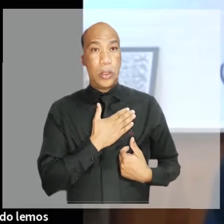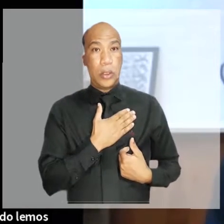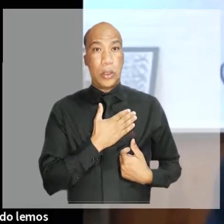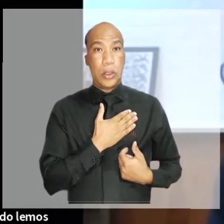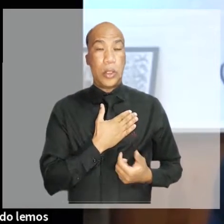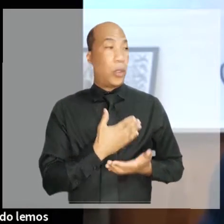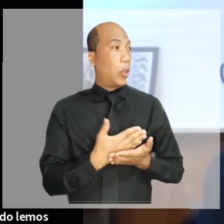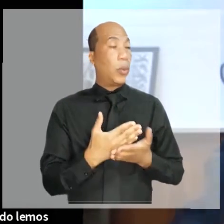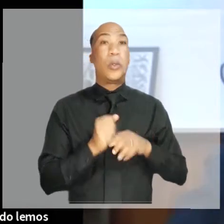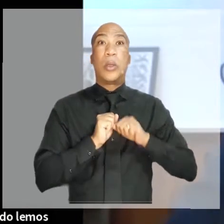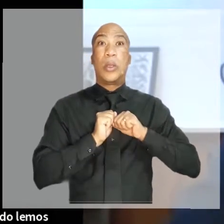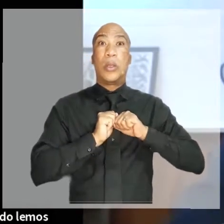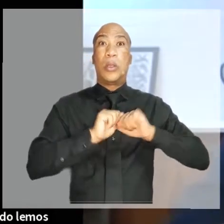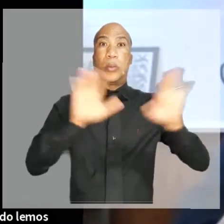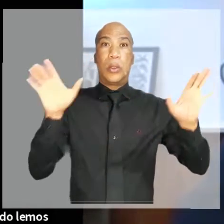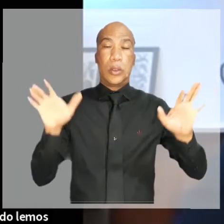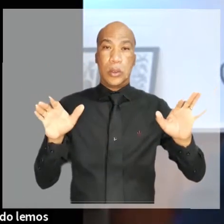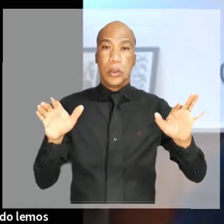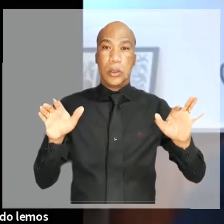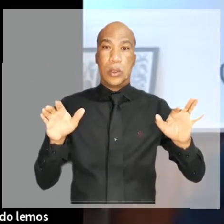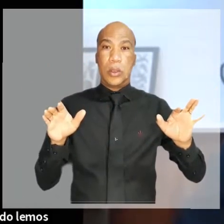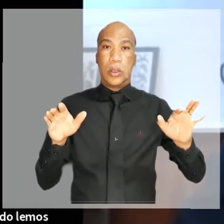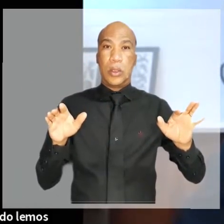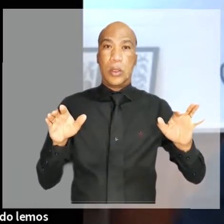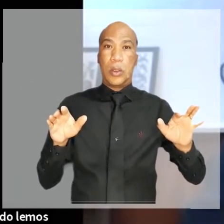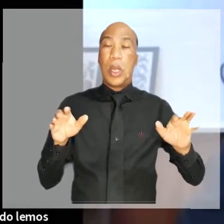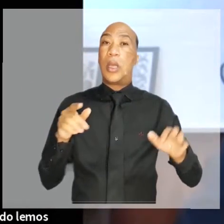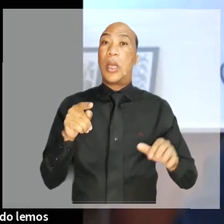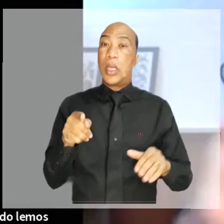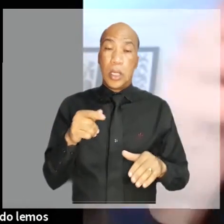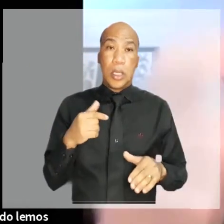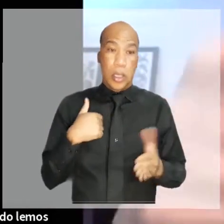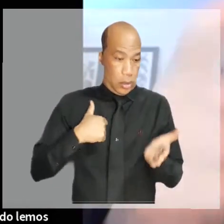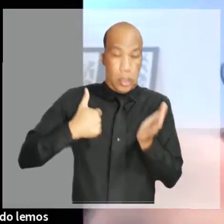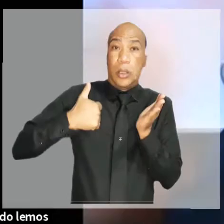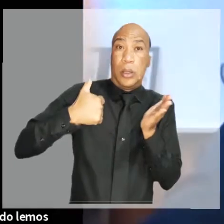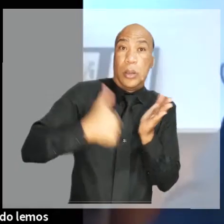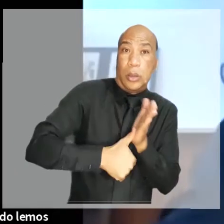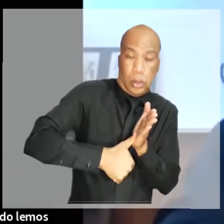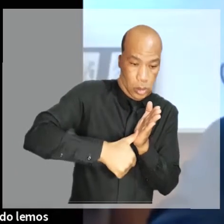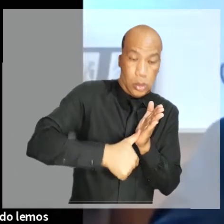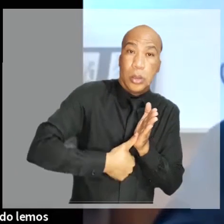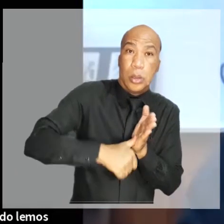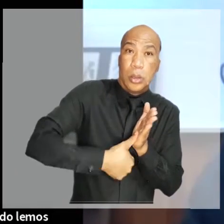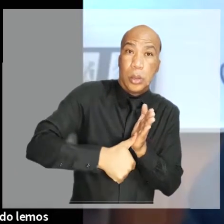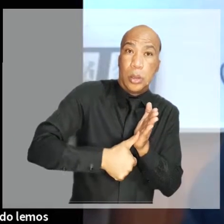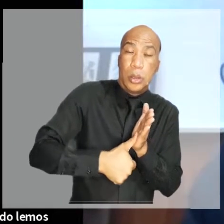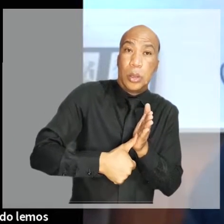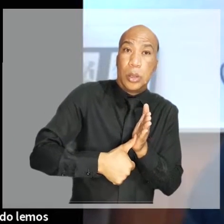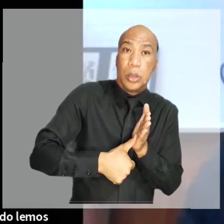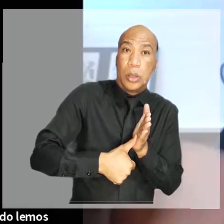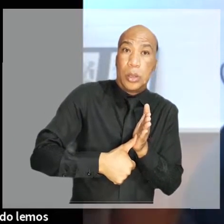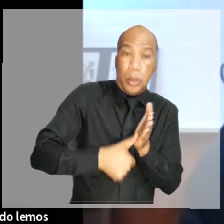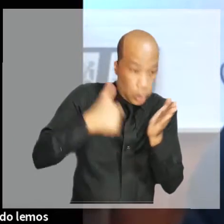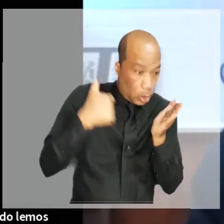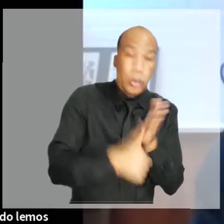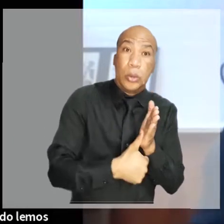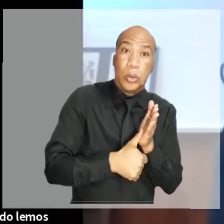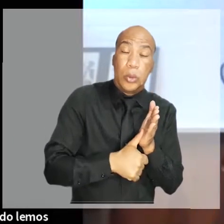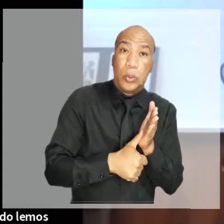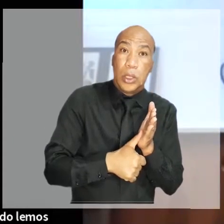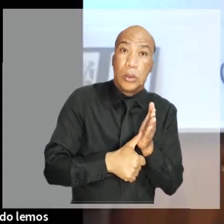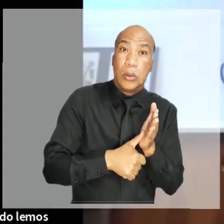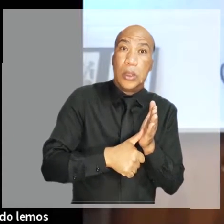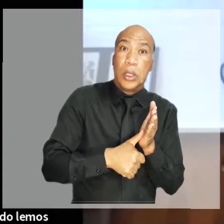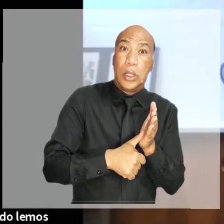há algum tempo, tirei a minha identidade digital de cidadão digital estoniano. Isso não significa